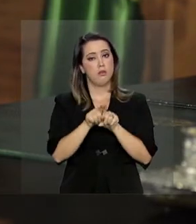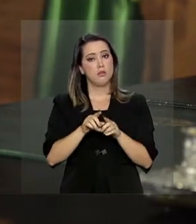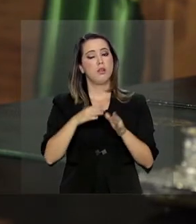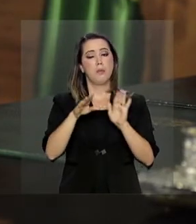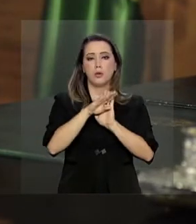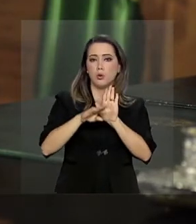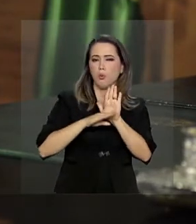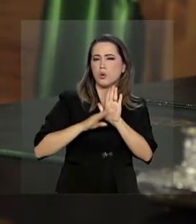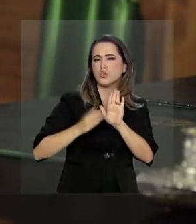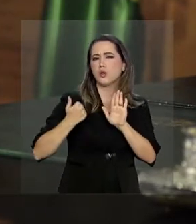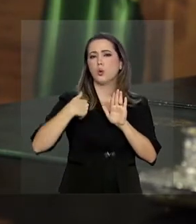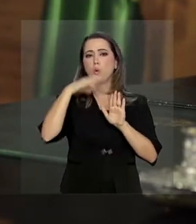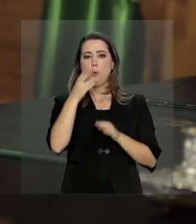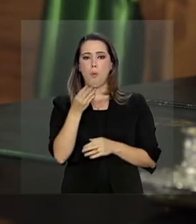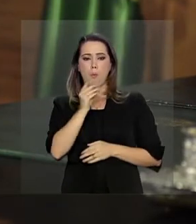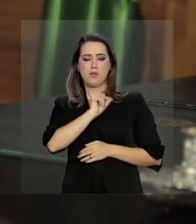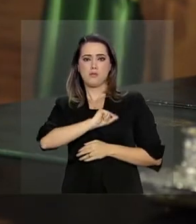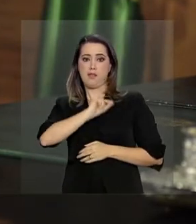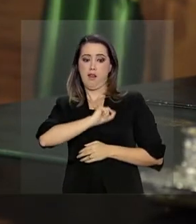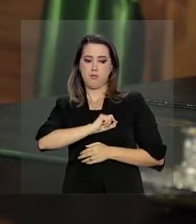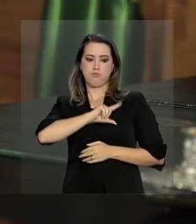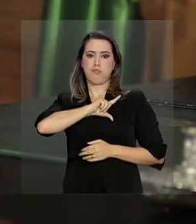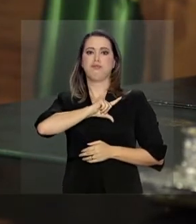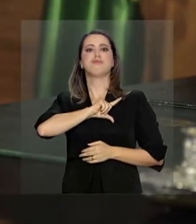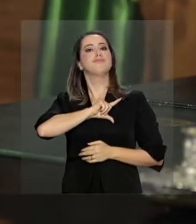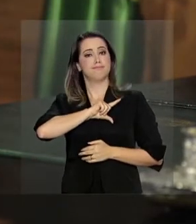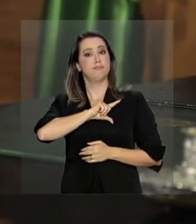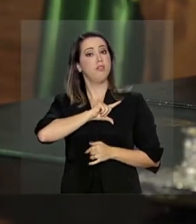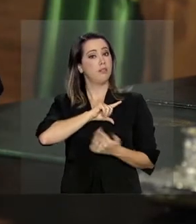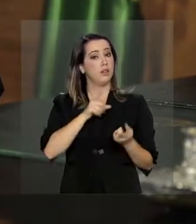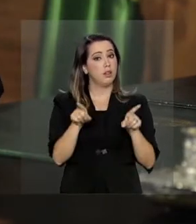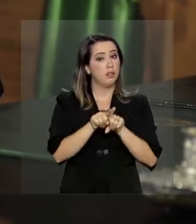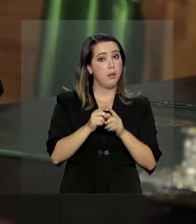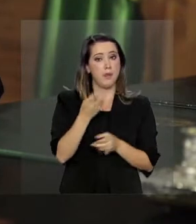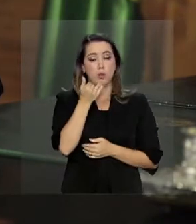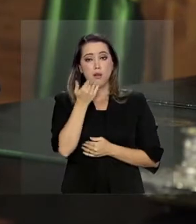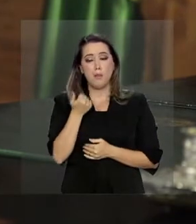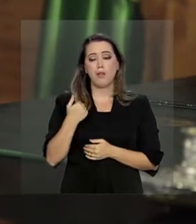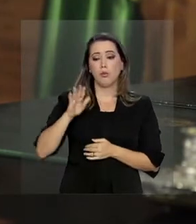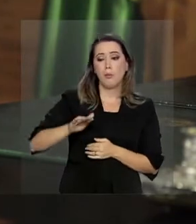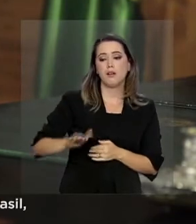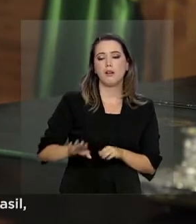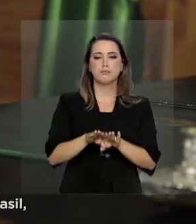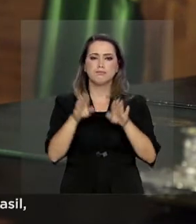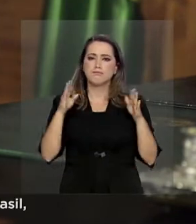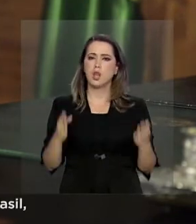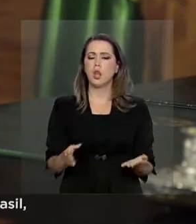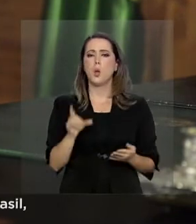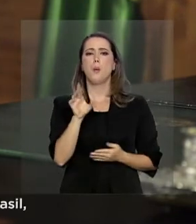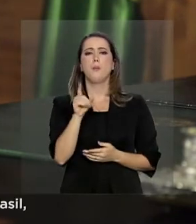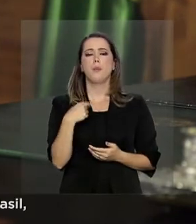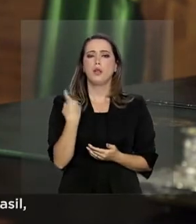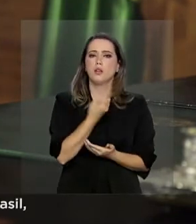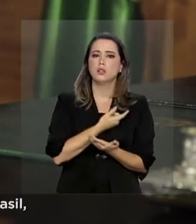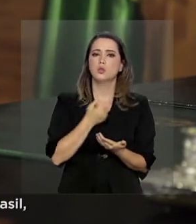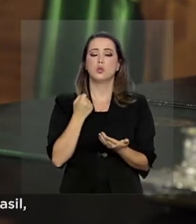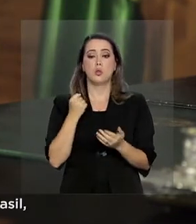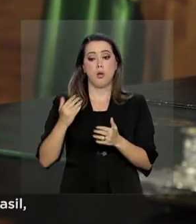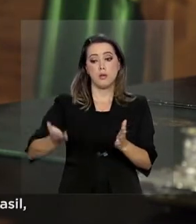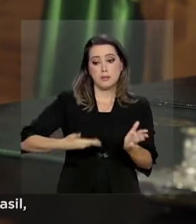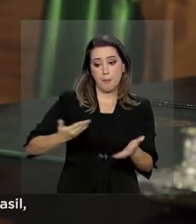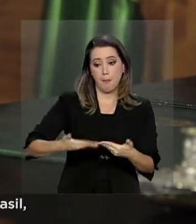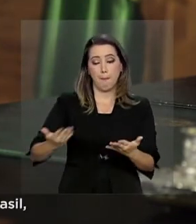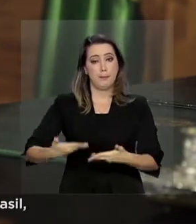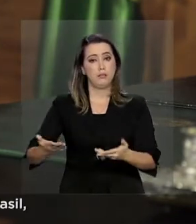projeto do maior salário mínimo da história fala do alimento mais barato na sua mesa não só por que colhemos as duas